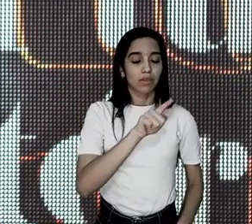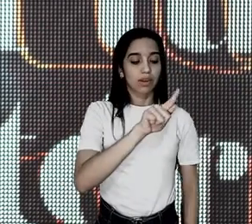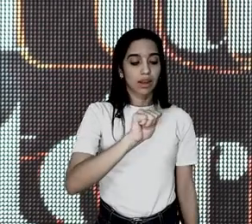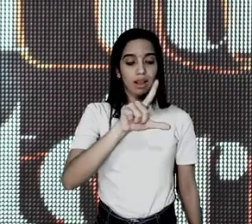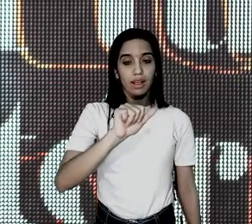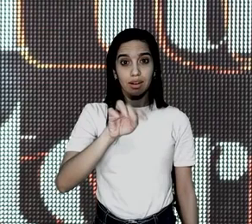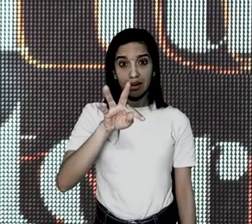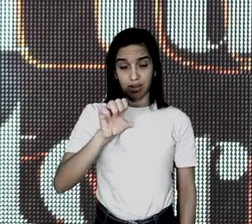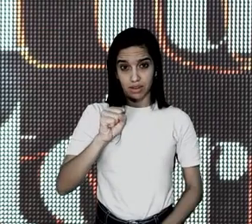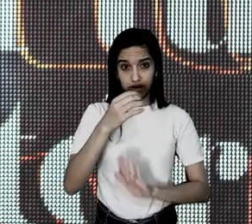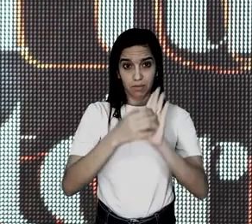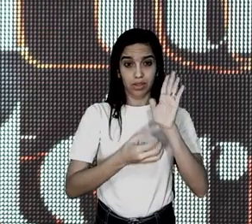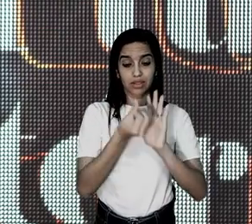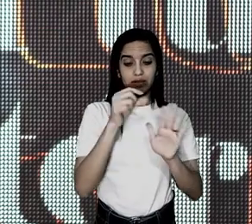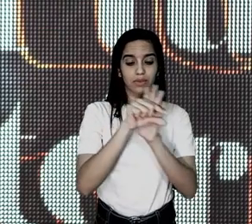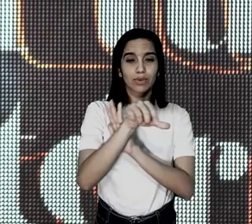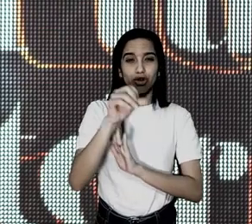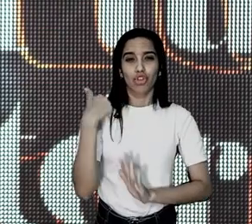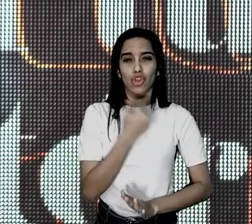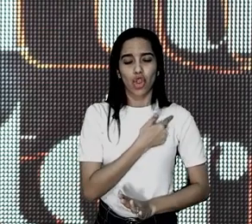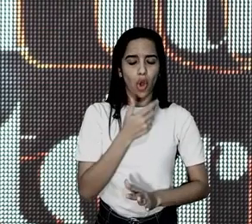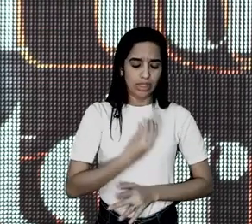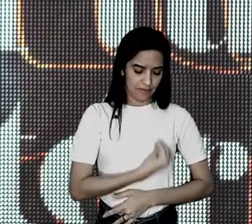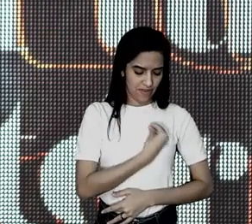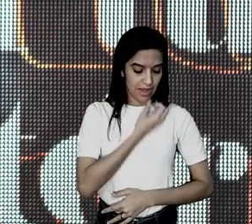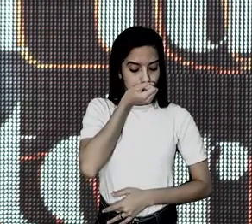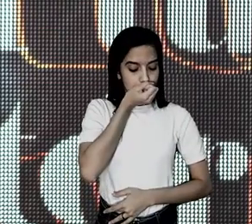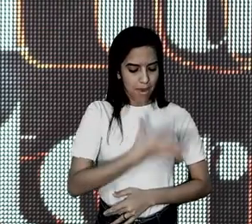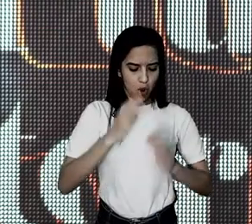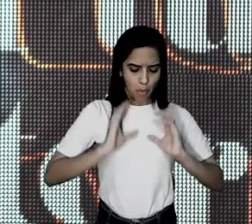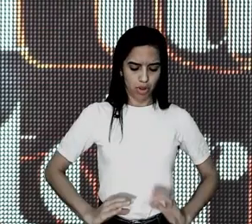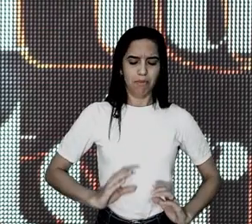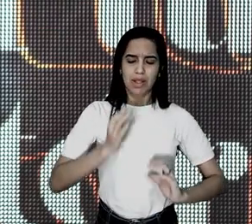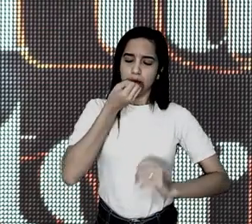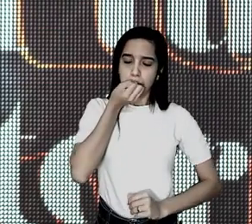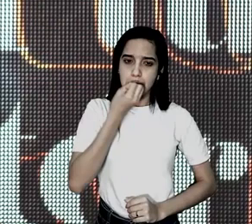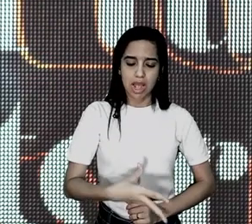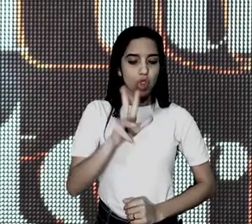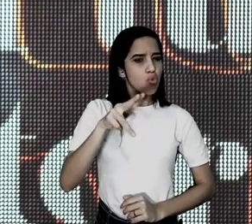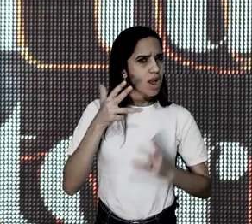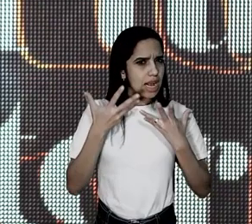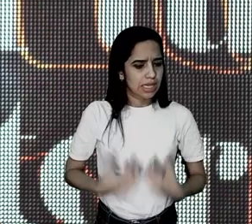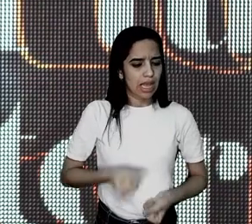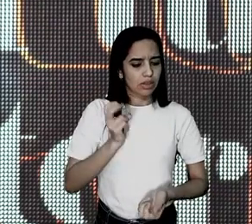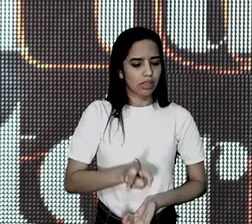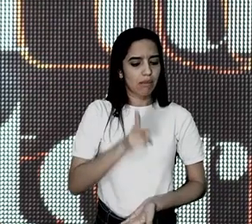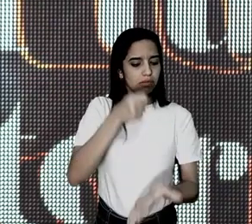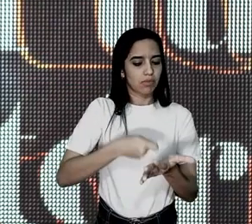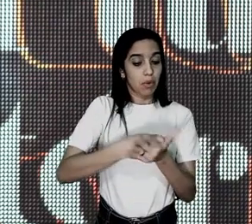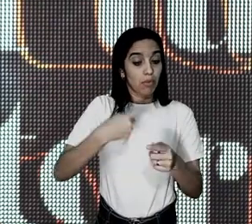de Deus diz: e não nos cansemos de fazer o bem, pois no tempo próprio colheremos, se não